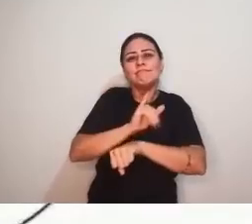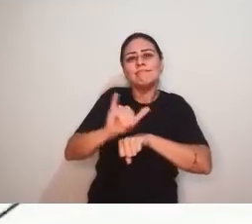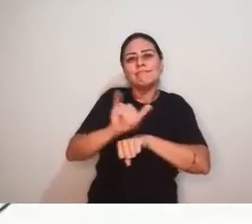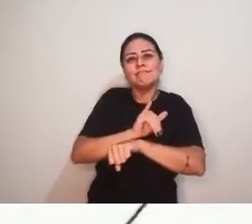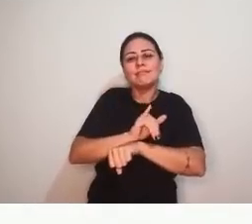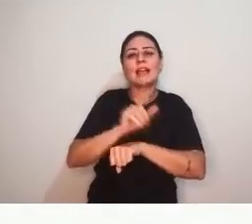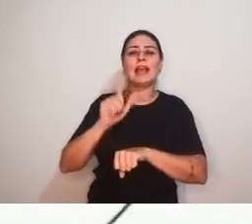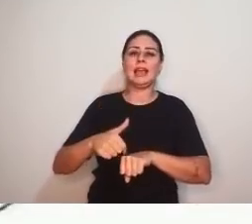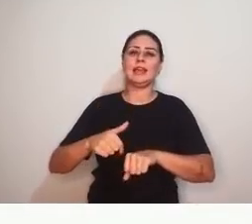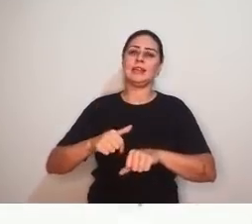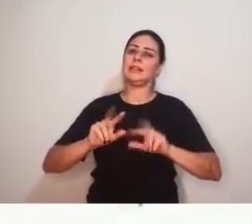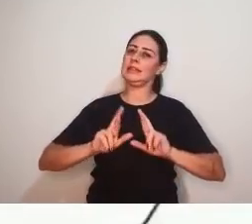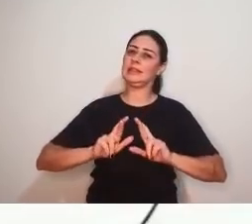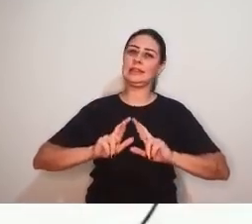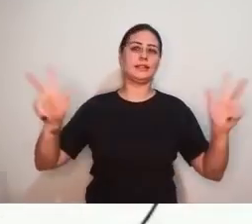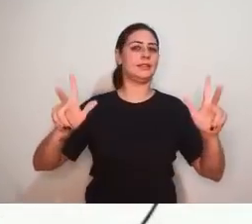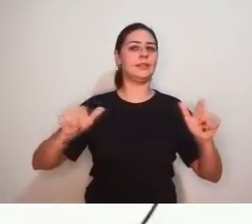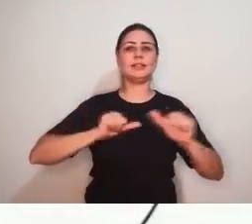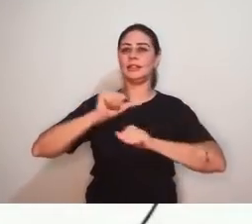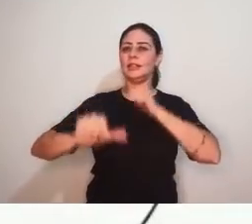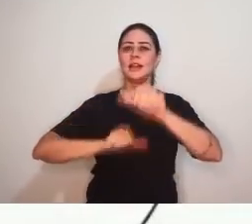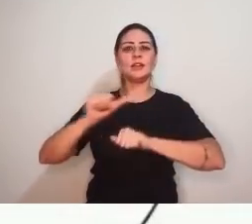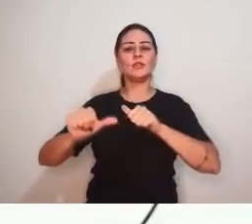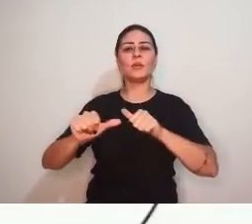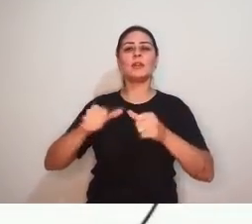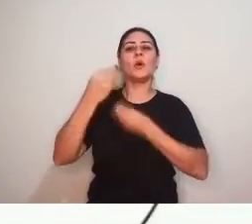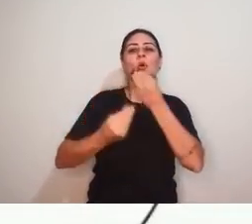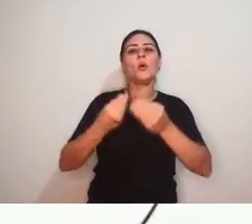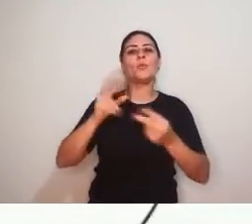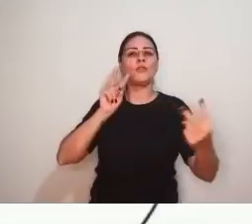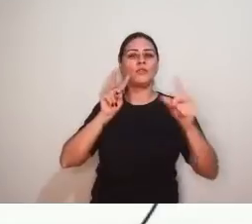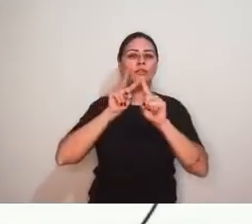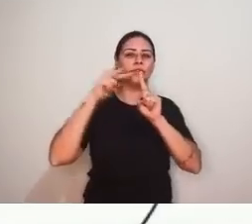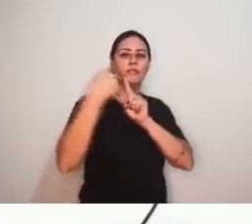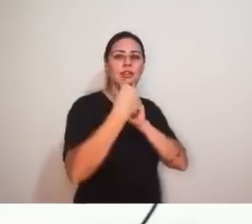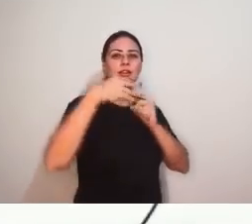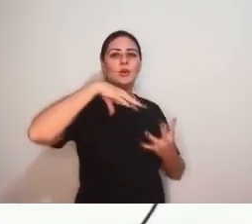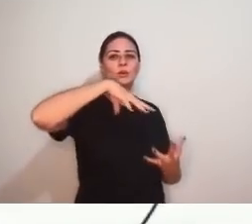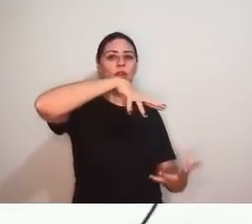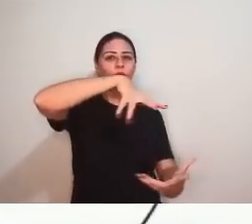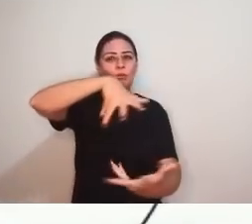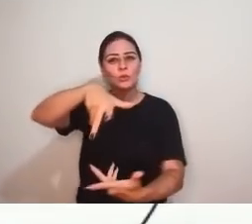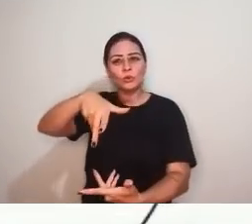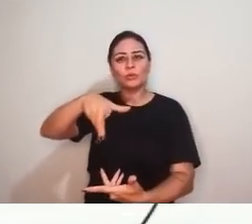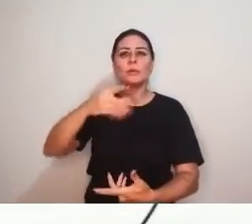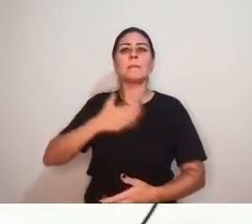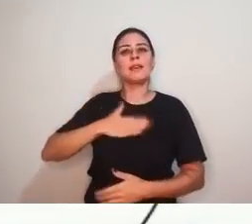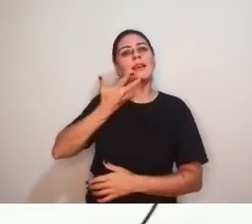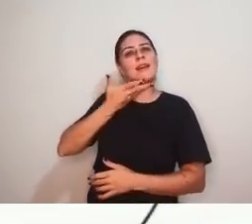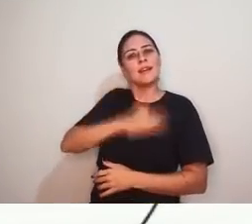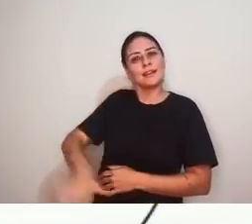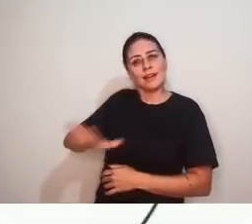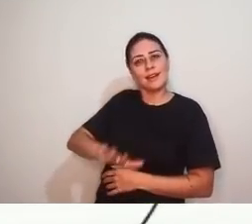Instrumentalização, catarse. Que é a transformação. É onde eu vou fazer que a visão de mundo do meu estudante, do meu